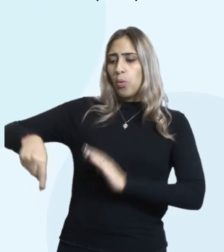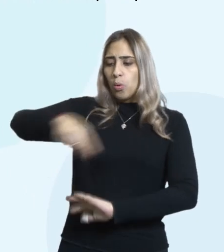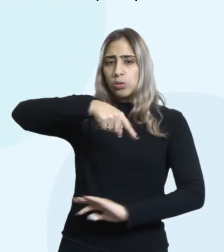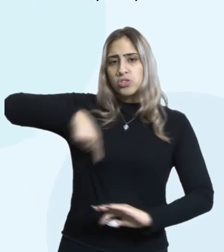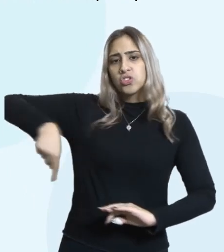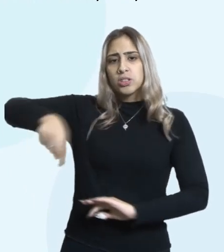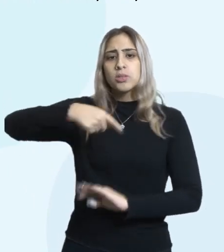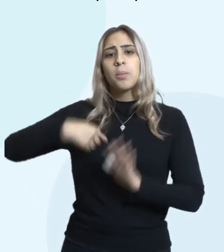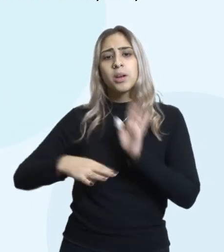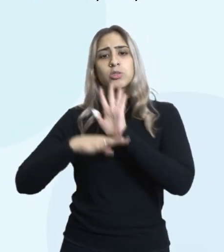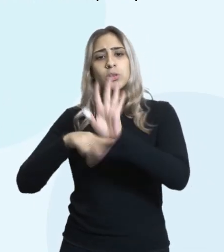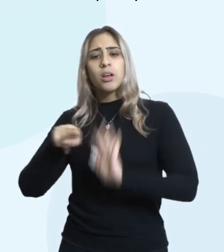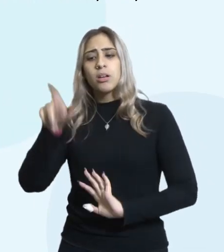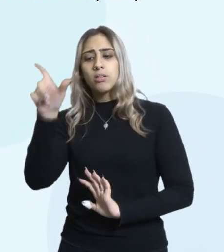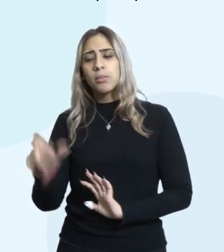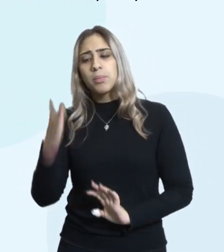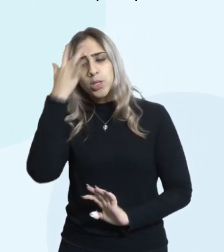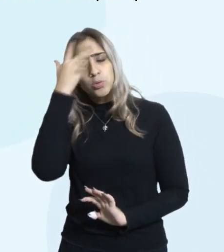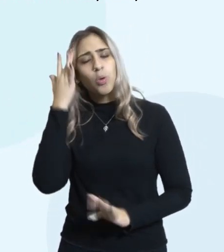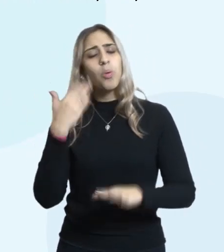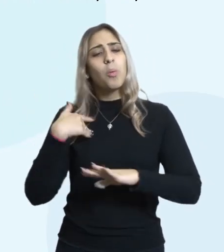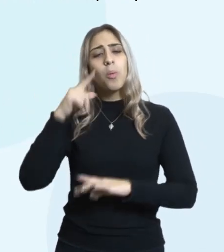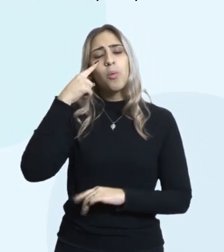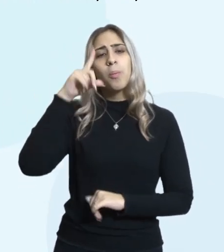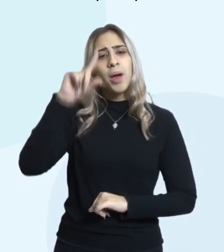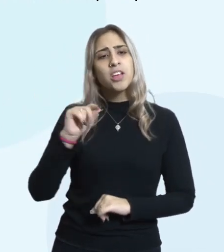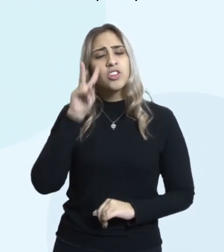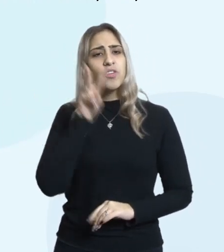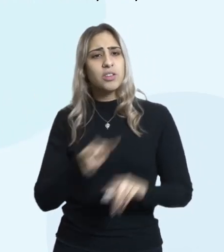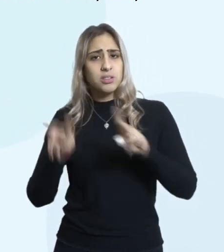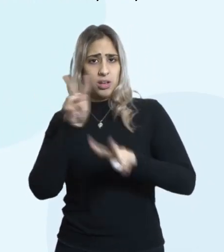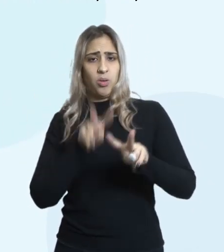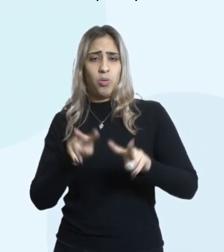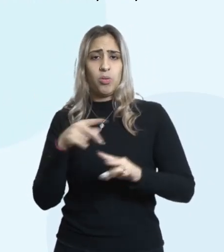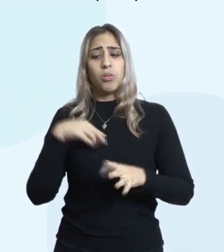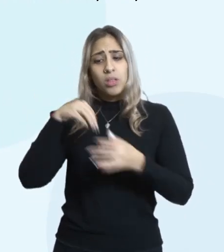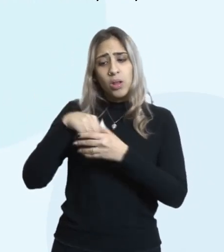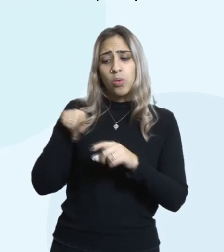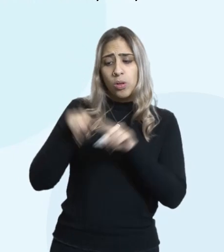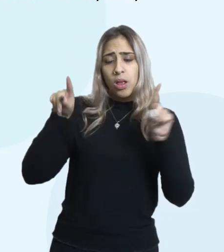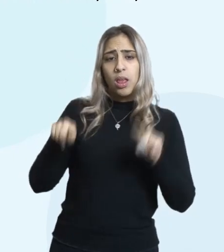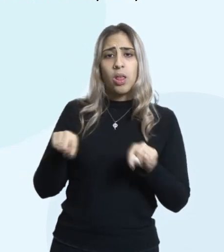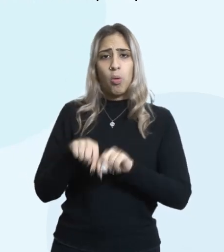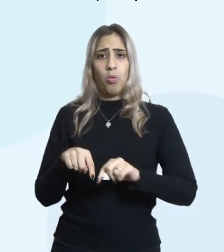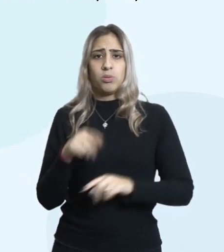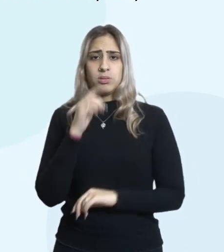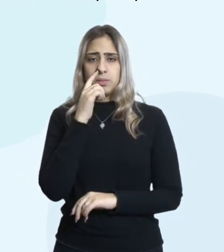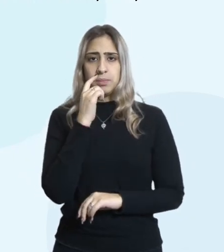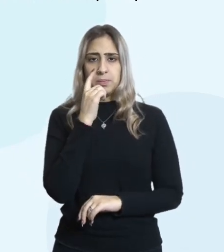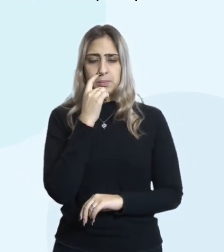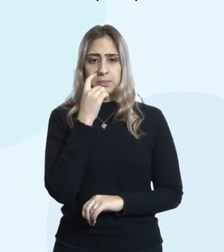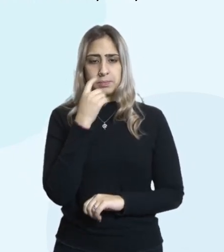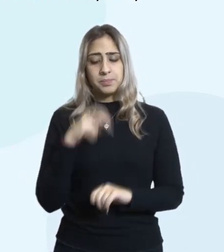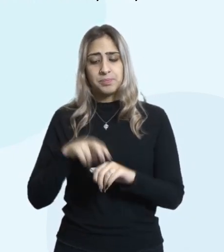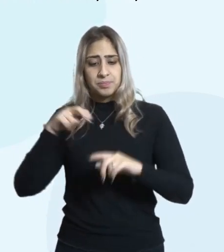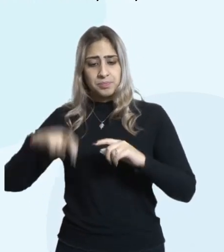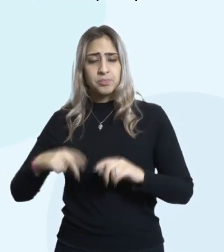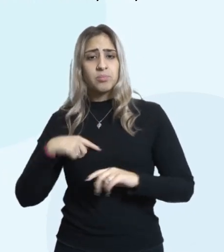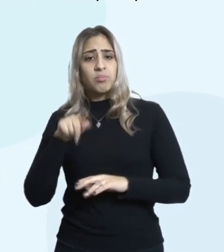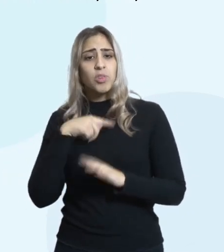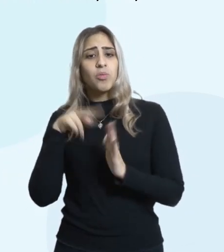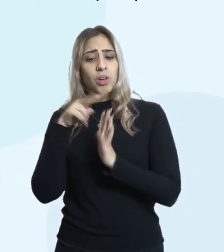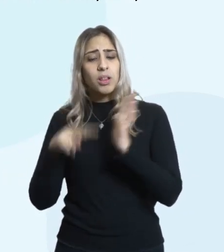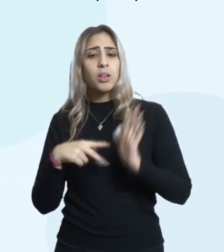aluno com baixa visão a ter acesso ao que está sendo escrito na lousa. Então, o aluno que enxerga, senta do ladinho e vai lendo